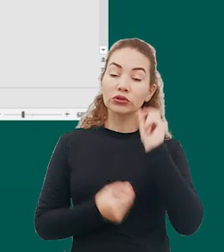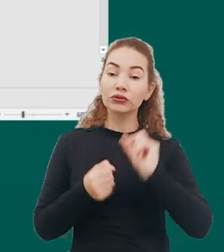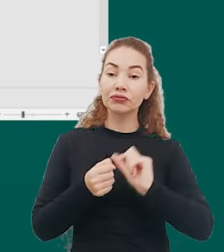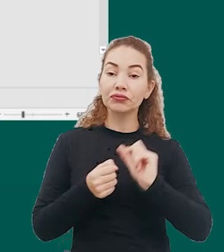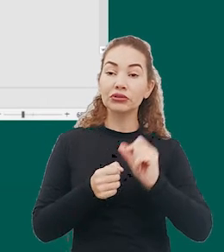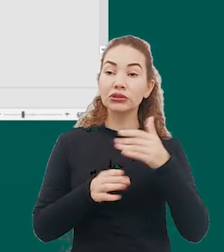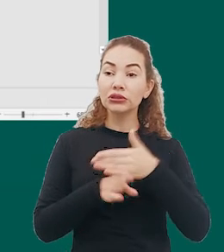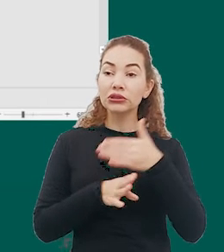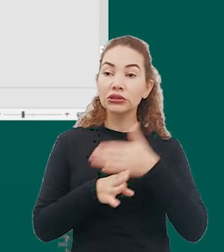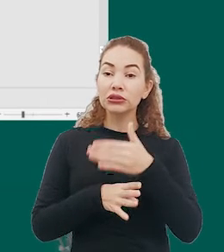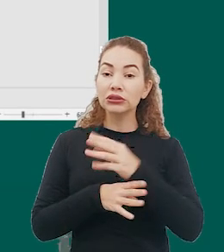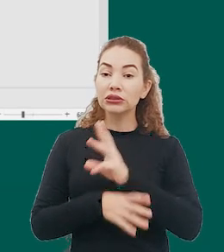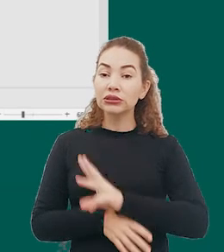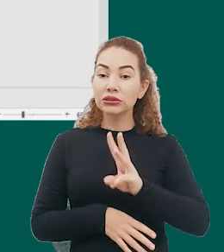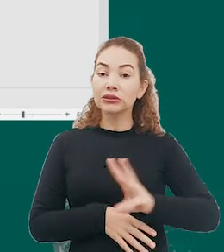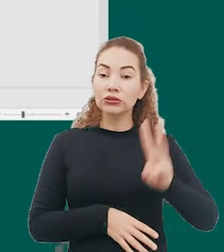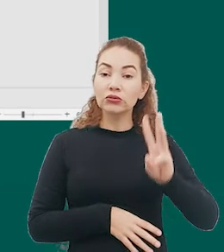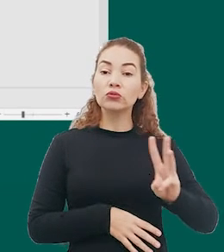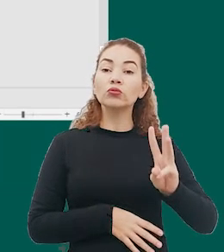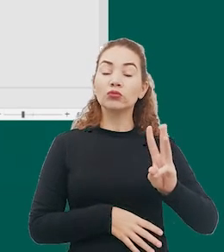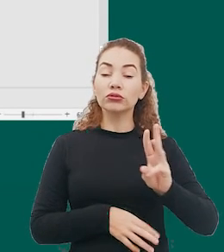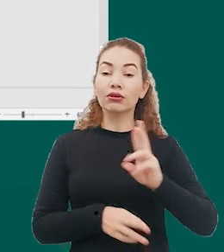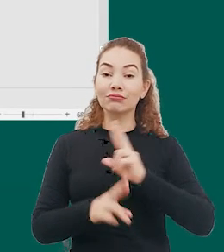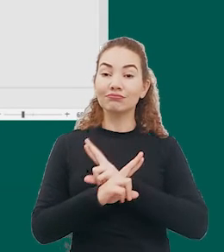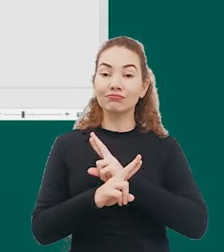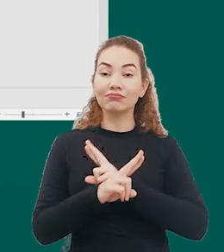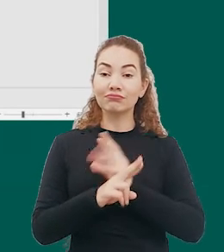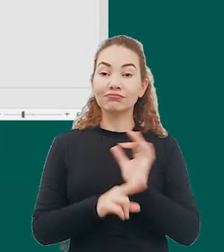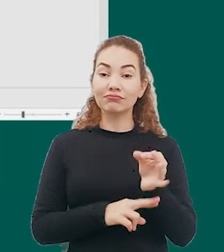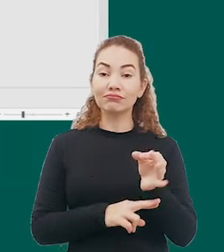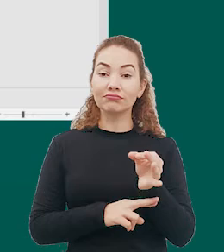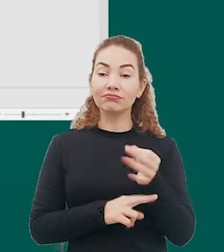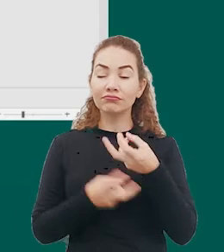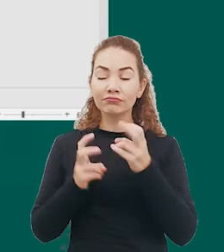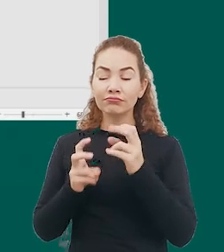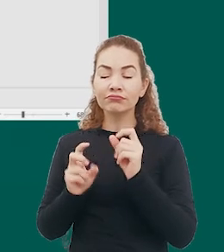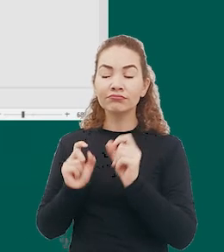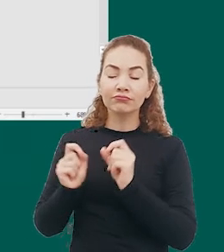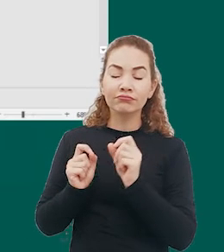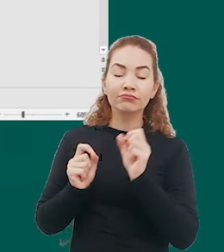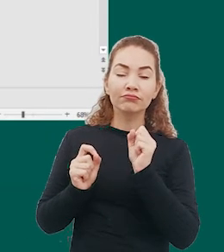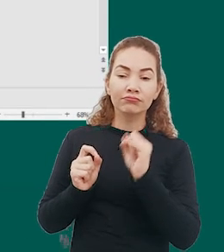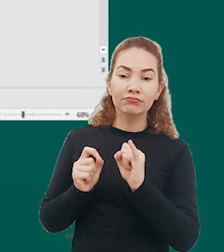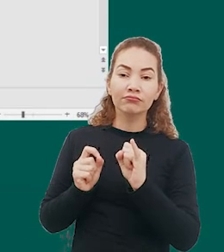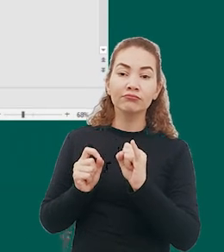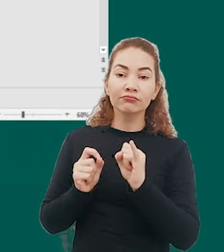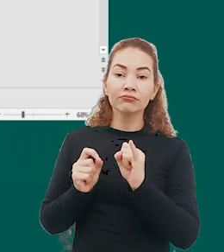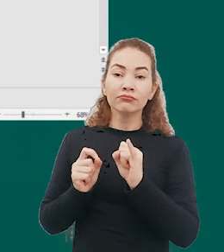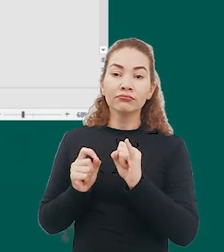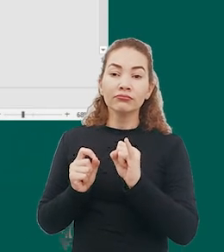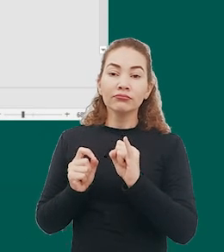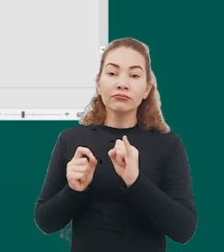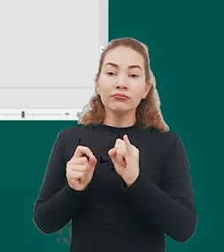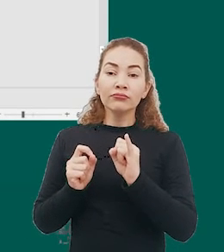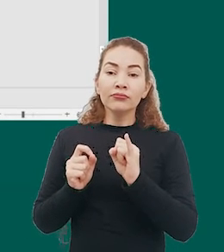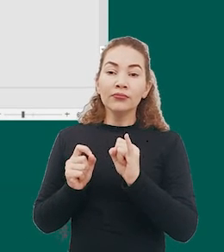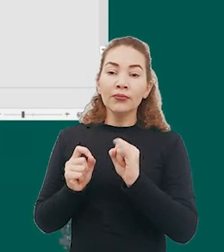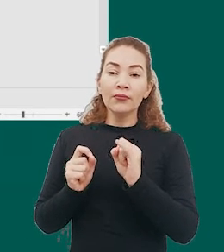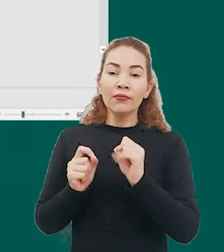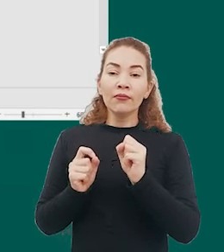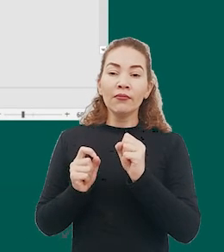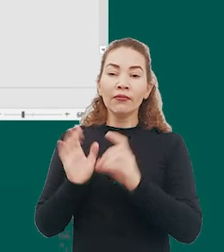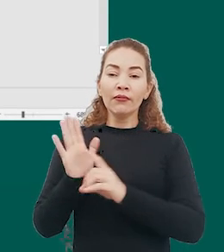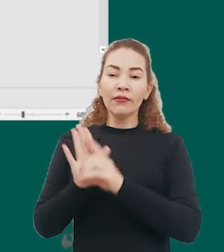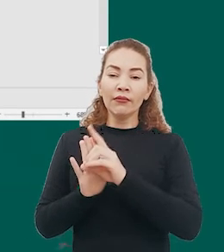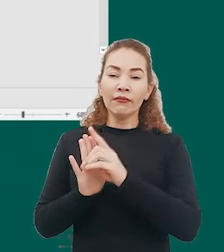nós entrarmos lá no site da Receita Federal, certo? E verificarmos então se a nossa